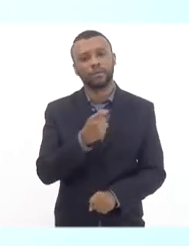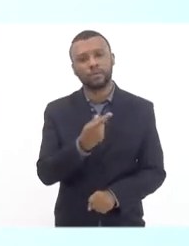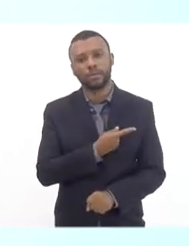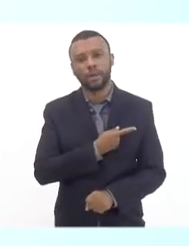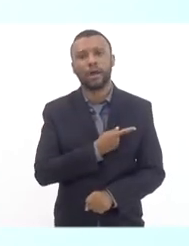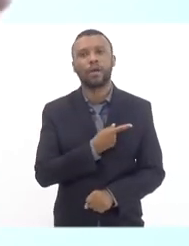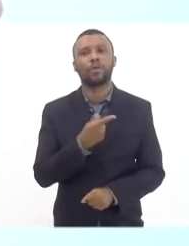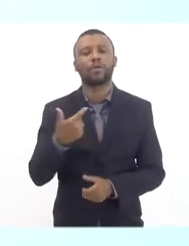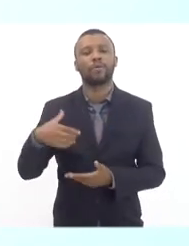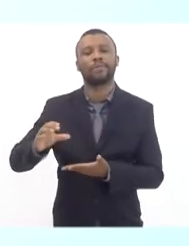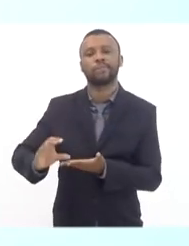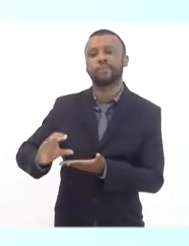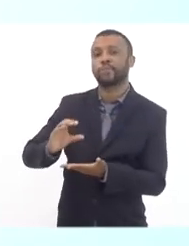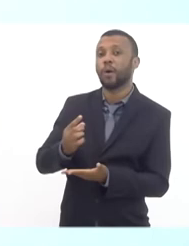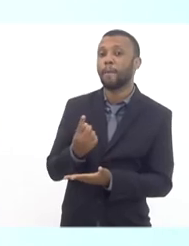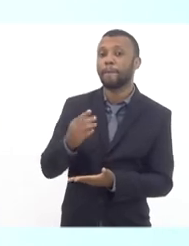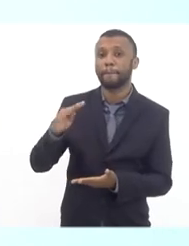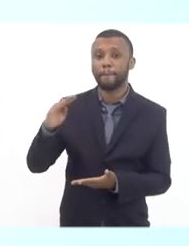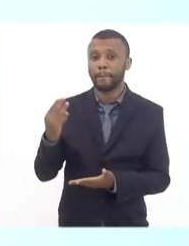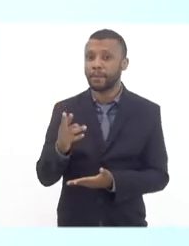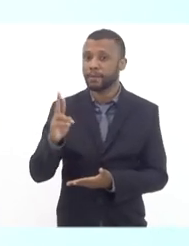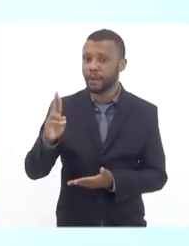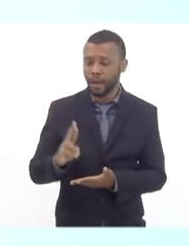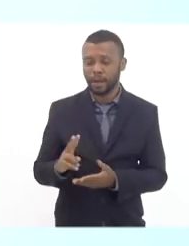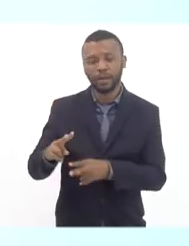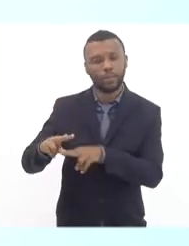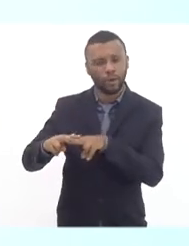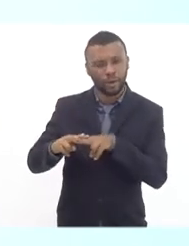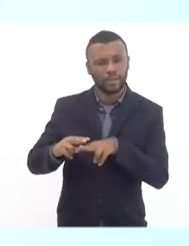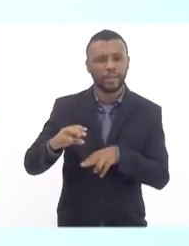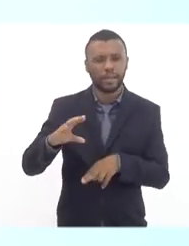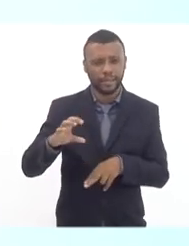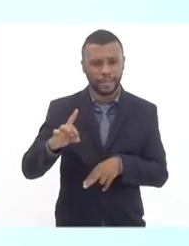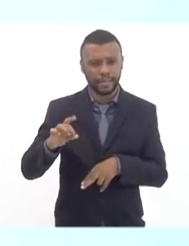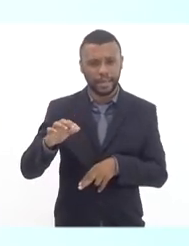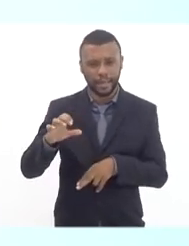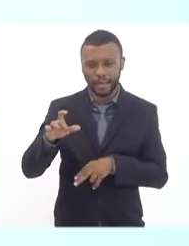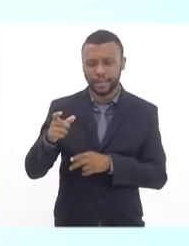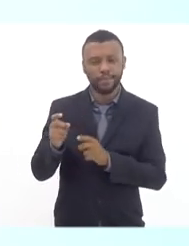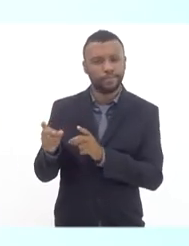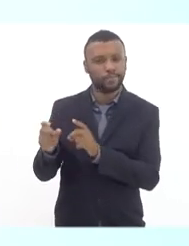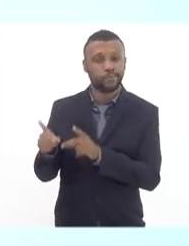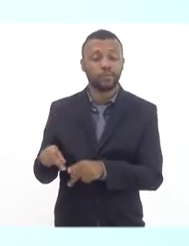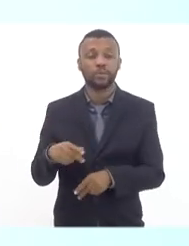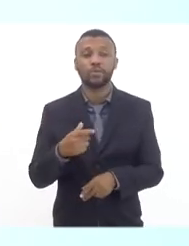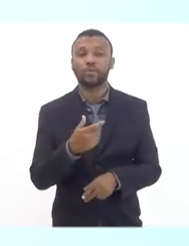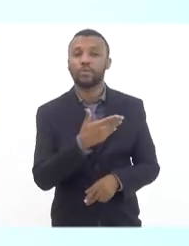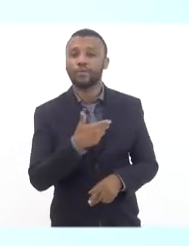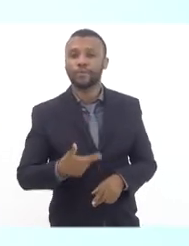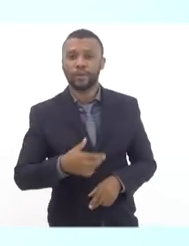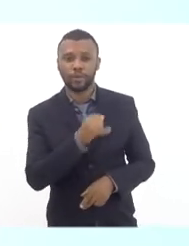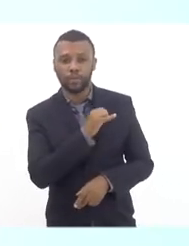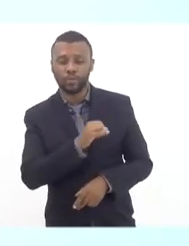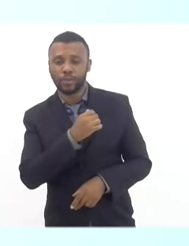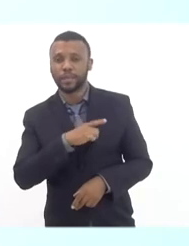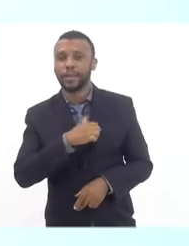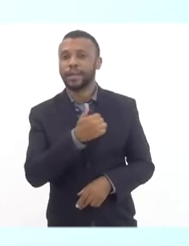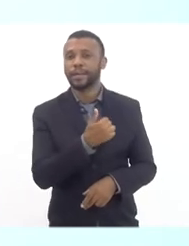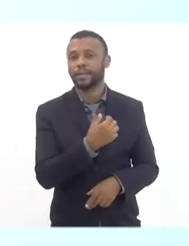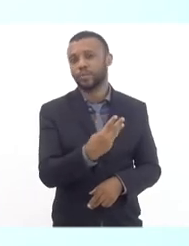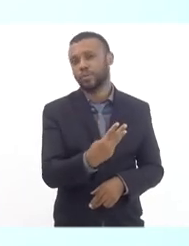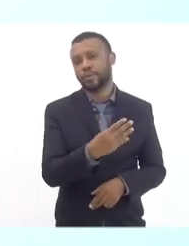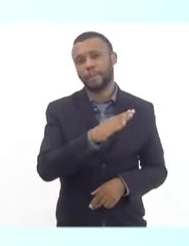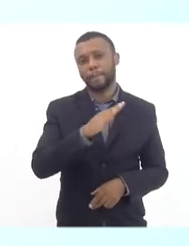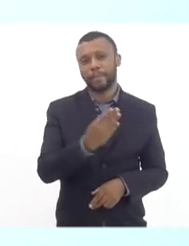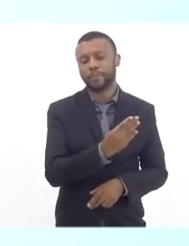recebeu R$1 bilhão por conta do recurso da SEDAI e o governo do Estado tem R$14 bilhões do recurso também oriundo